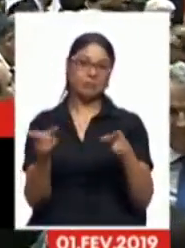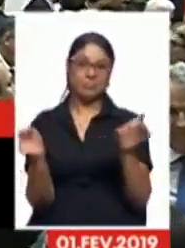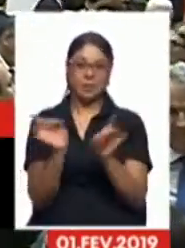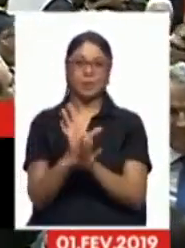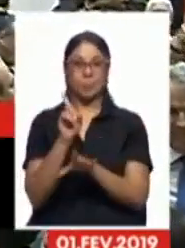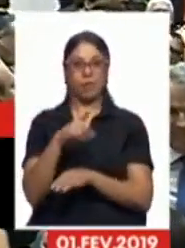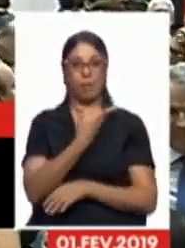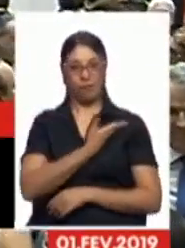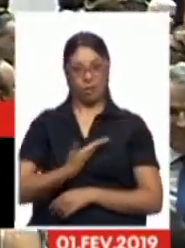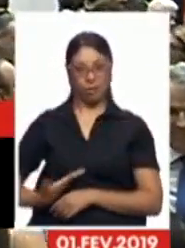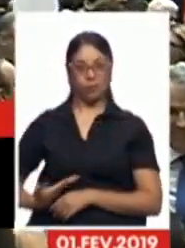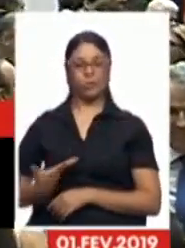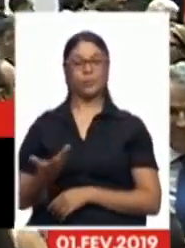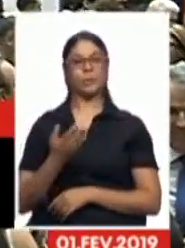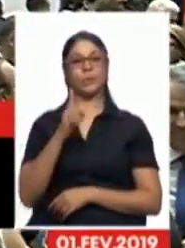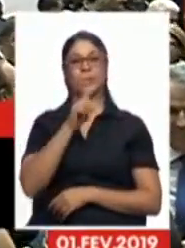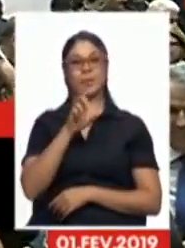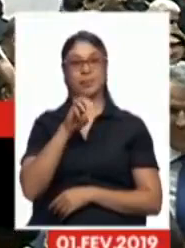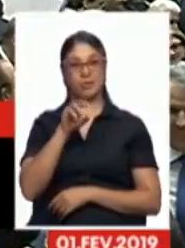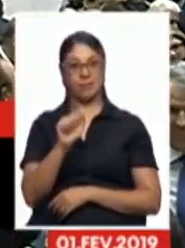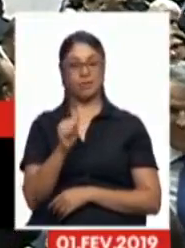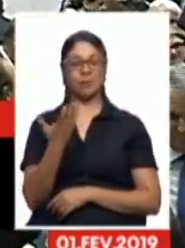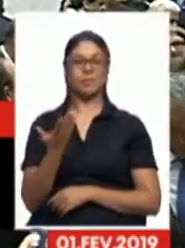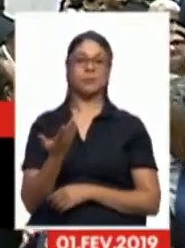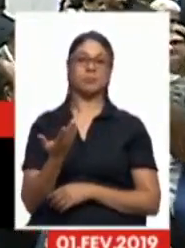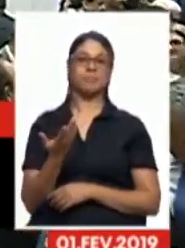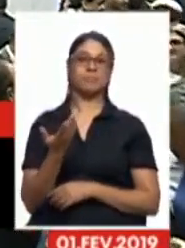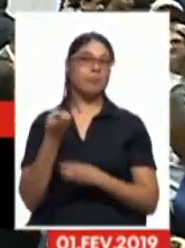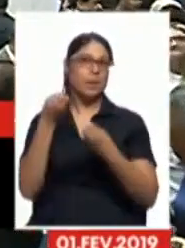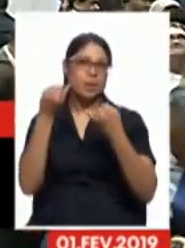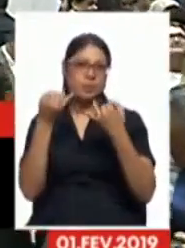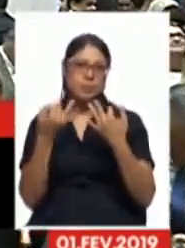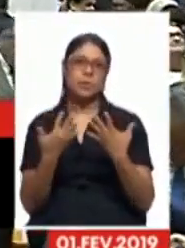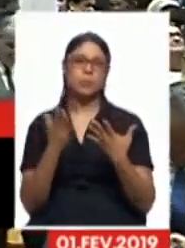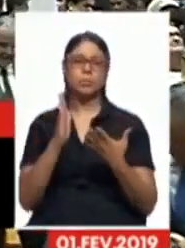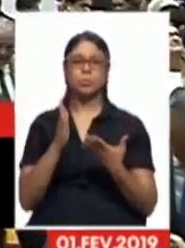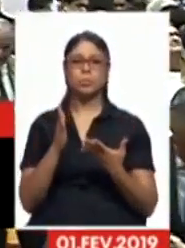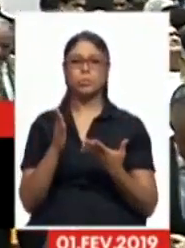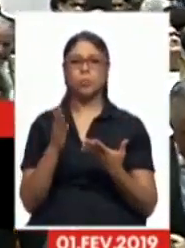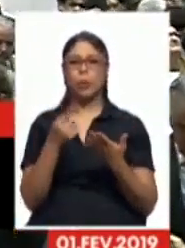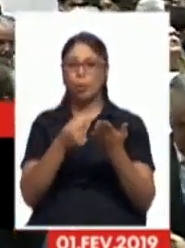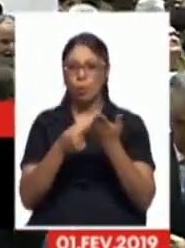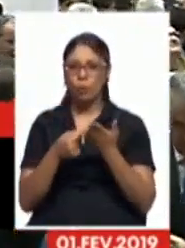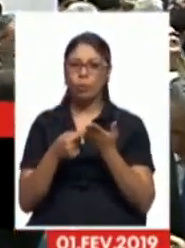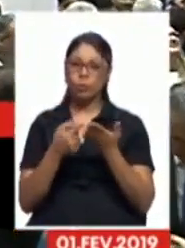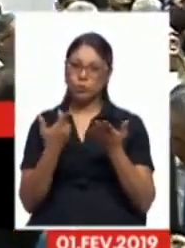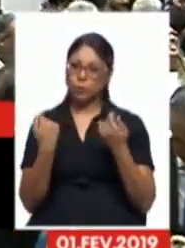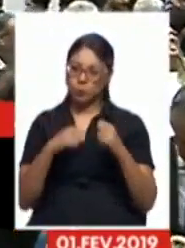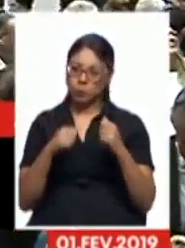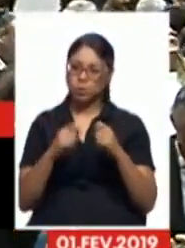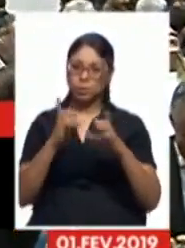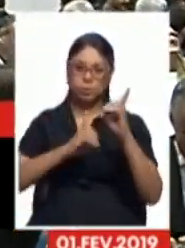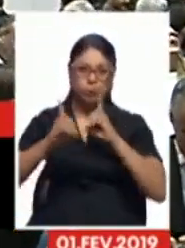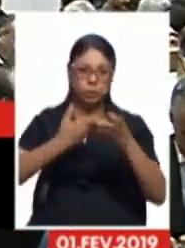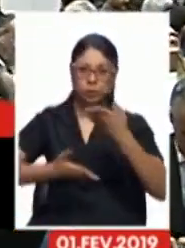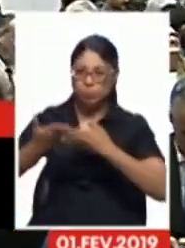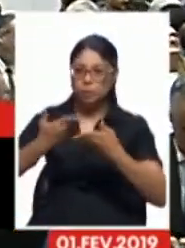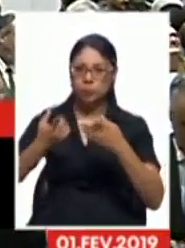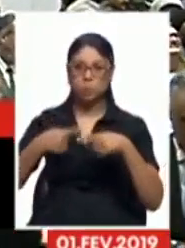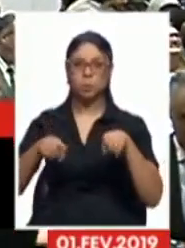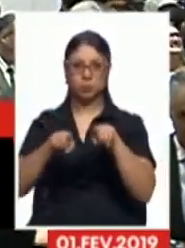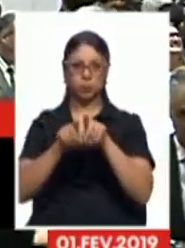do governador Zema, que traduziu um convite ao diálogo e uma parceria